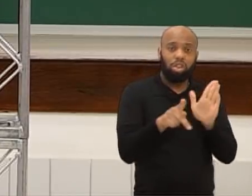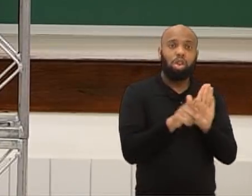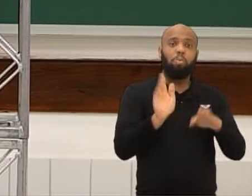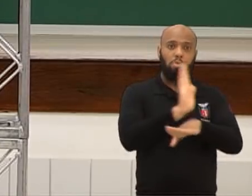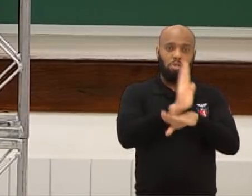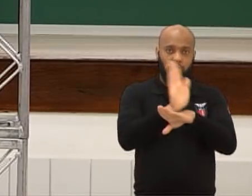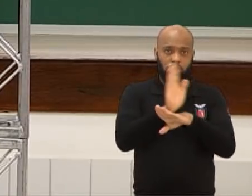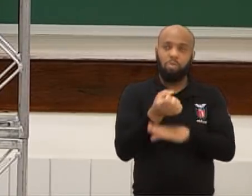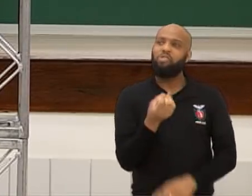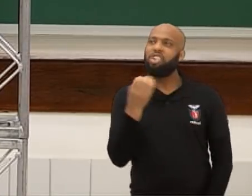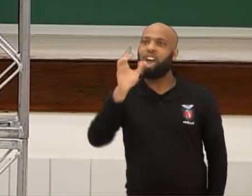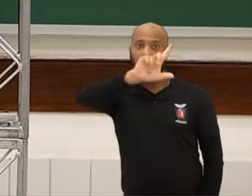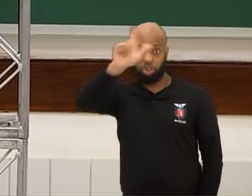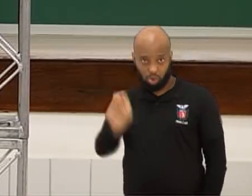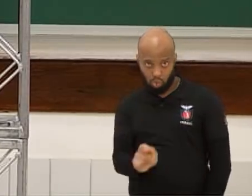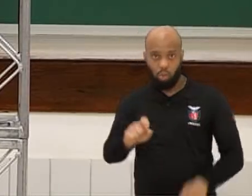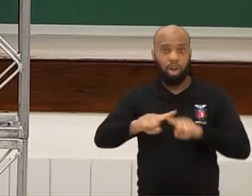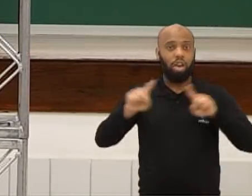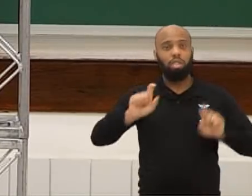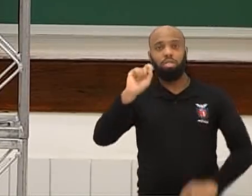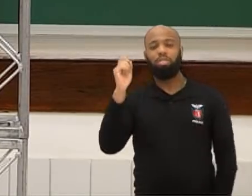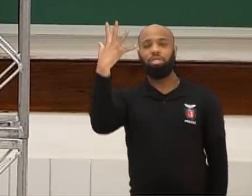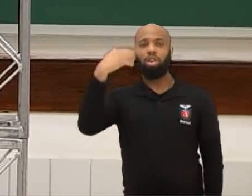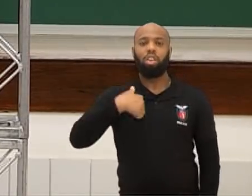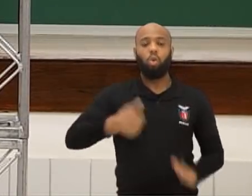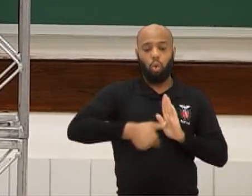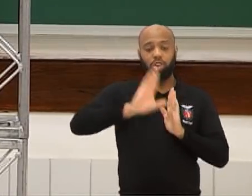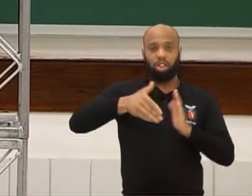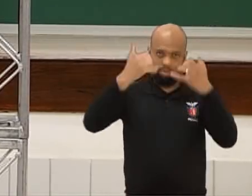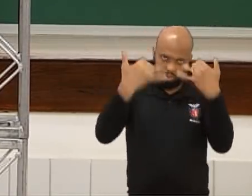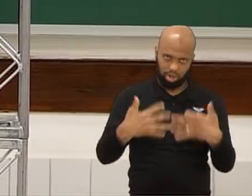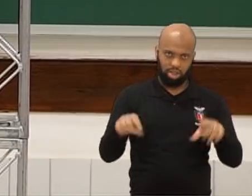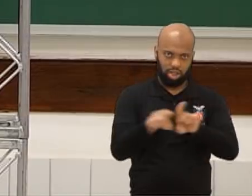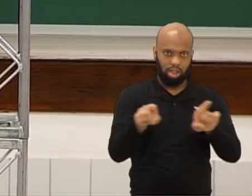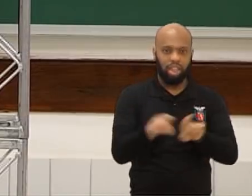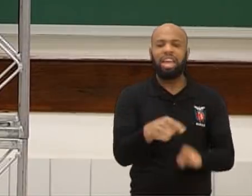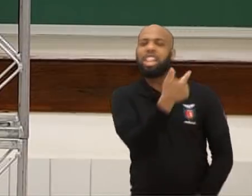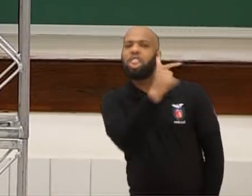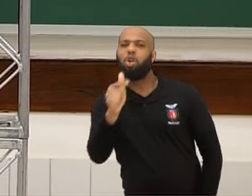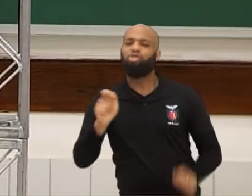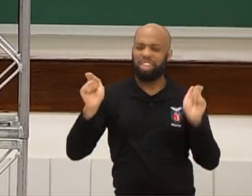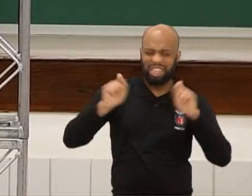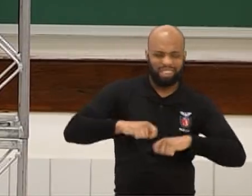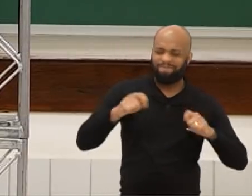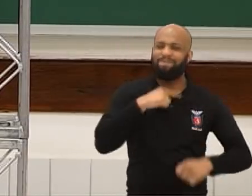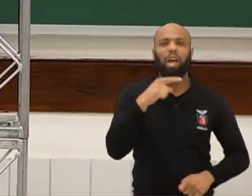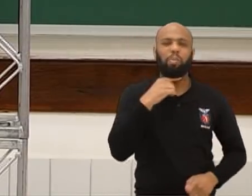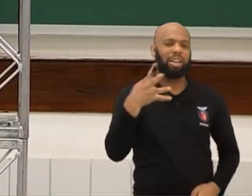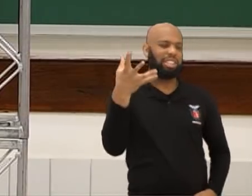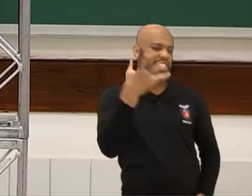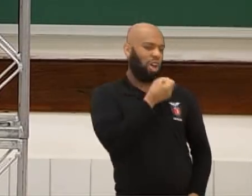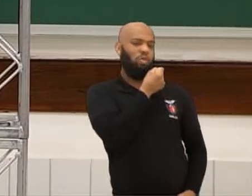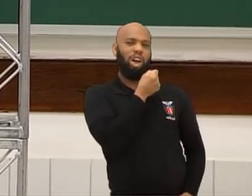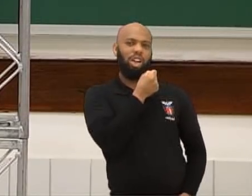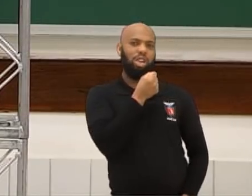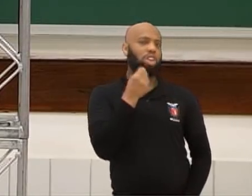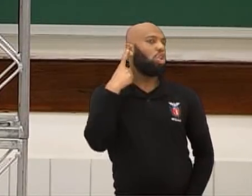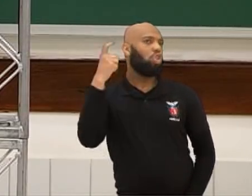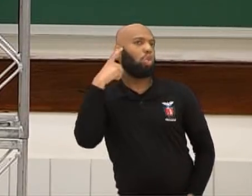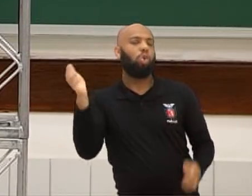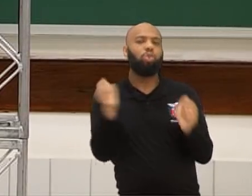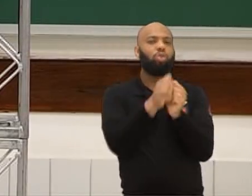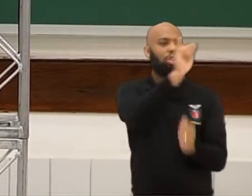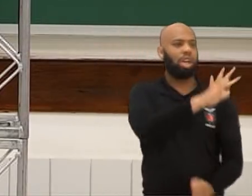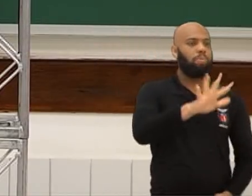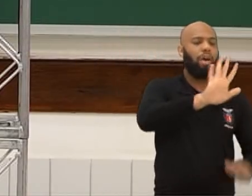Viagem à Lua, mas infelizmente, como eu já comentei no início, não tinha como registrar o som junto da imagem. Então,